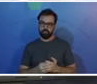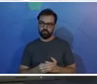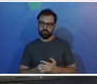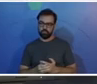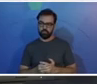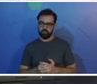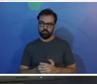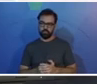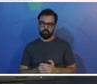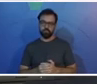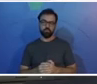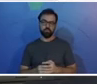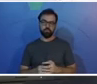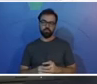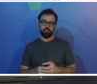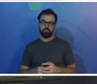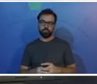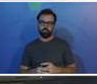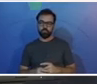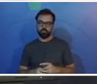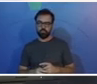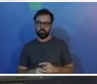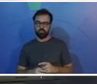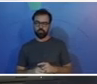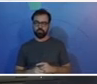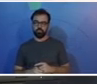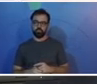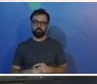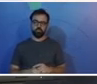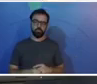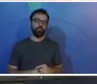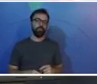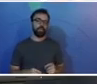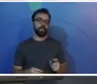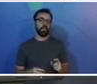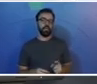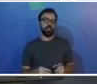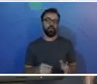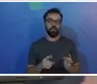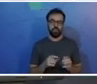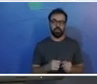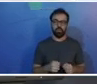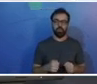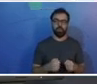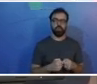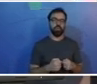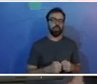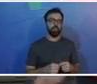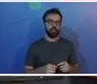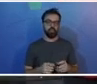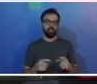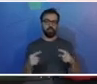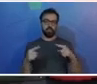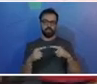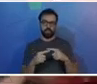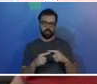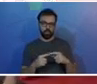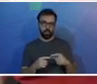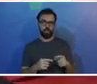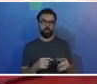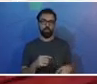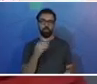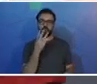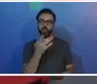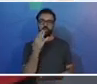dica que, para pintar o mapa, veja as cores dos grifos no texto da página 157. Nós já deixamos